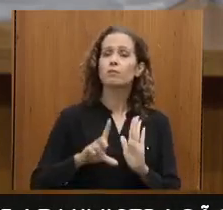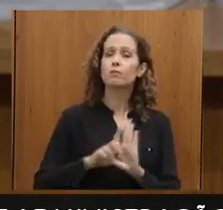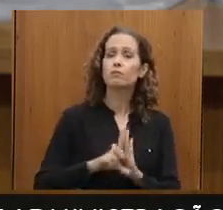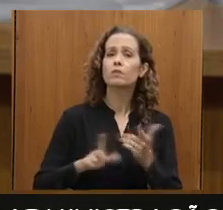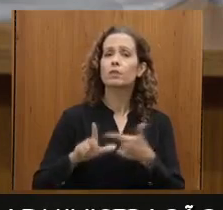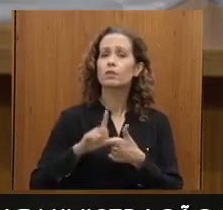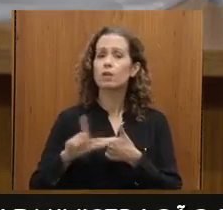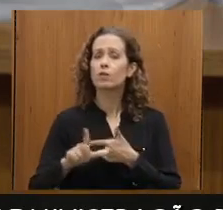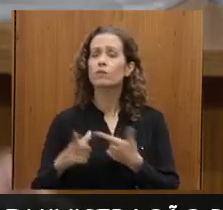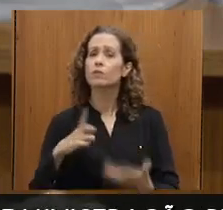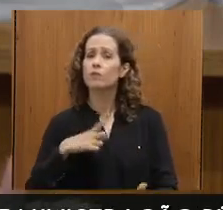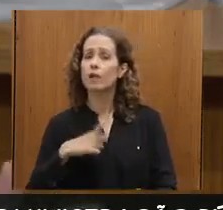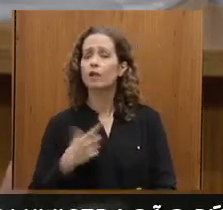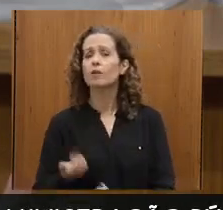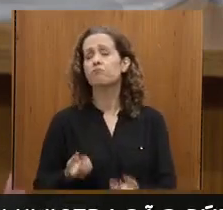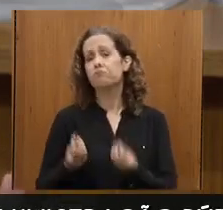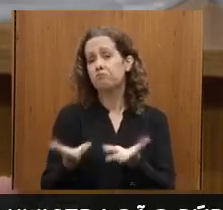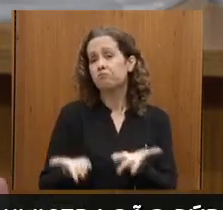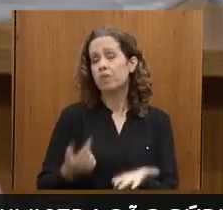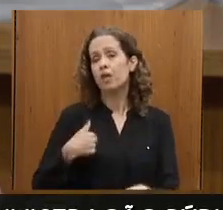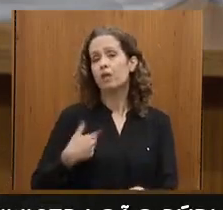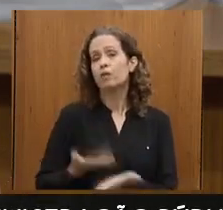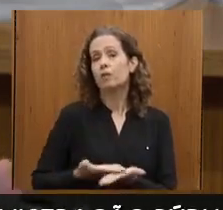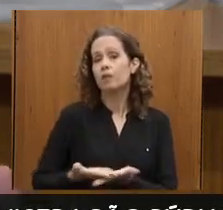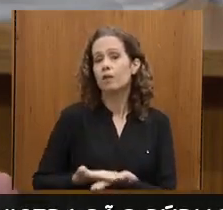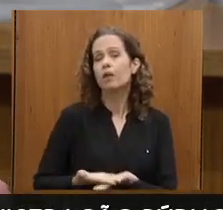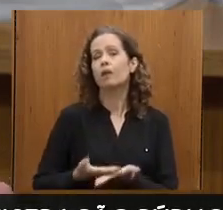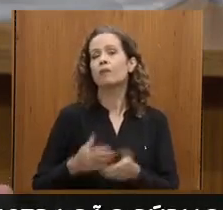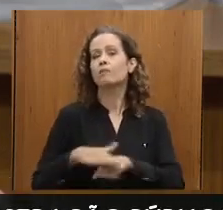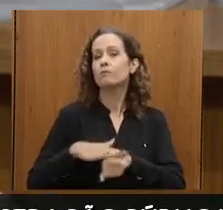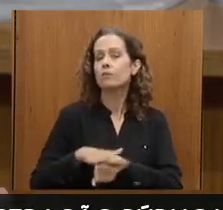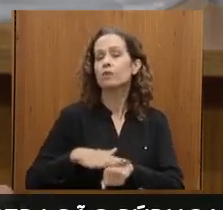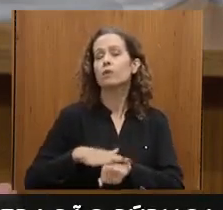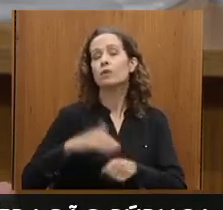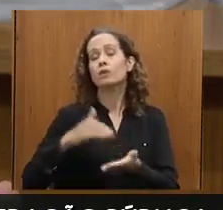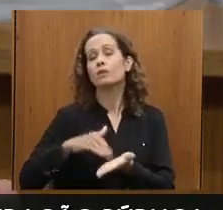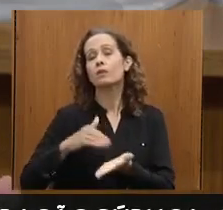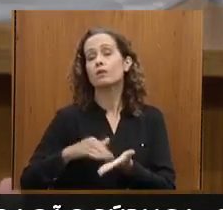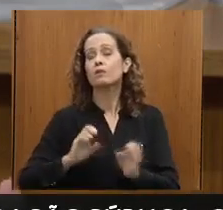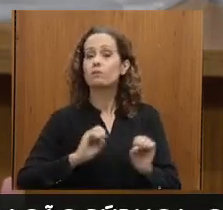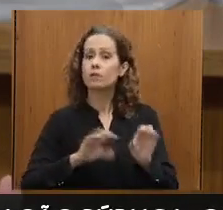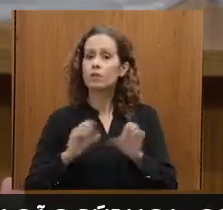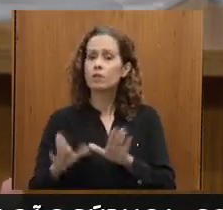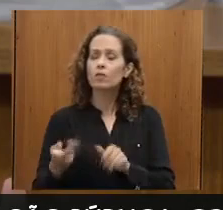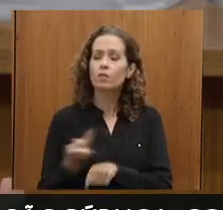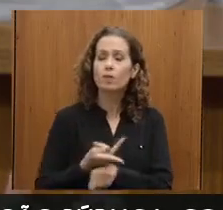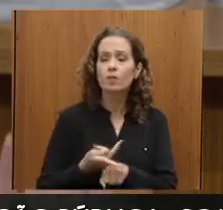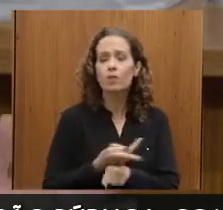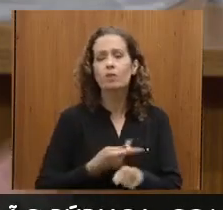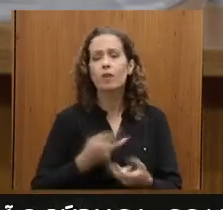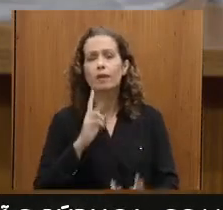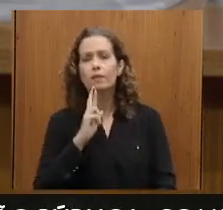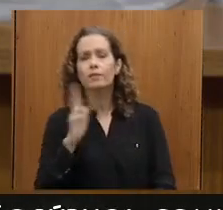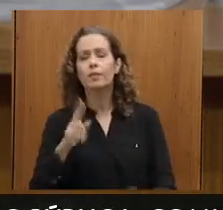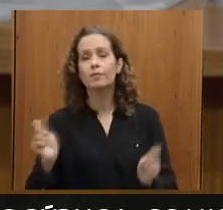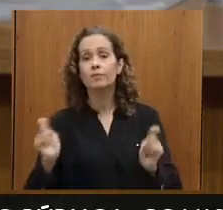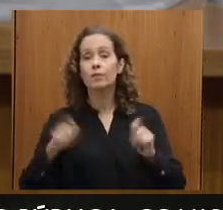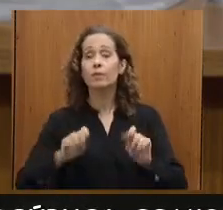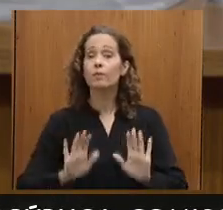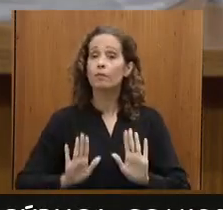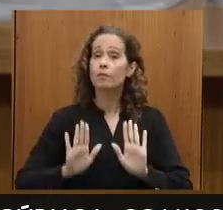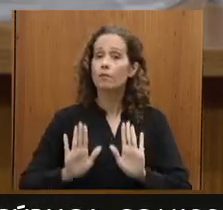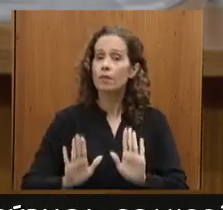será seguido, mas tratarei disso com a Secretaria de Educação para buscar as alternativas possíveis, mas realmente esse é